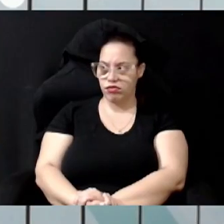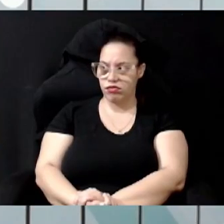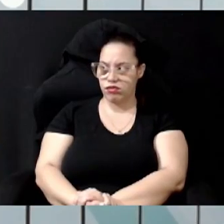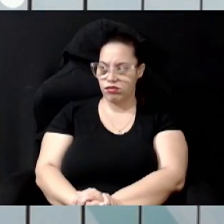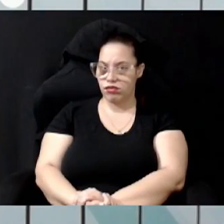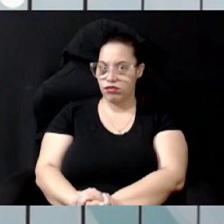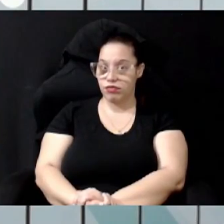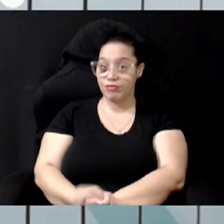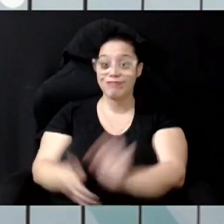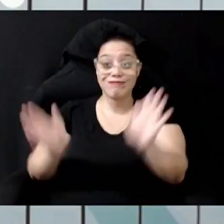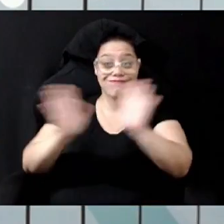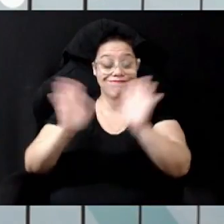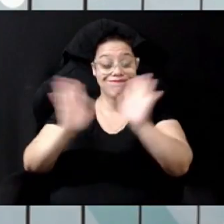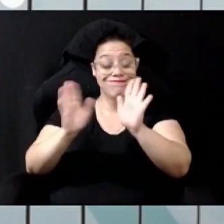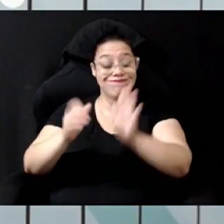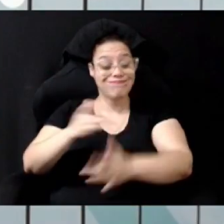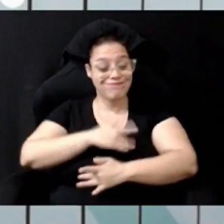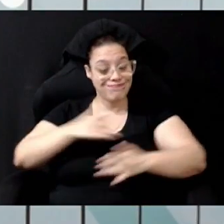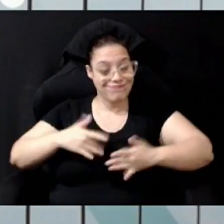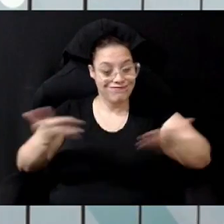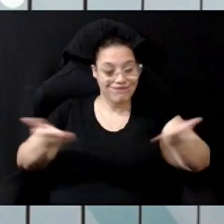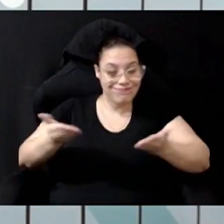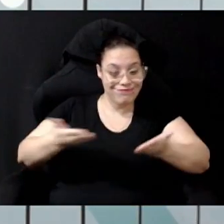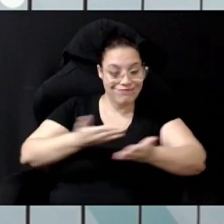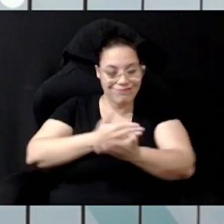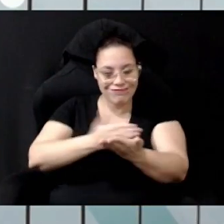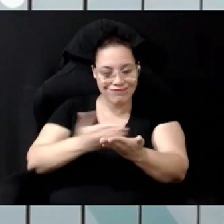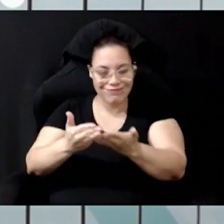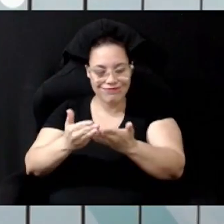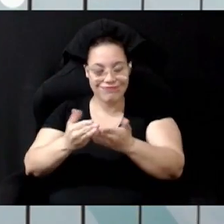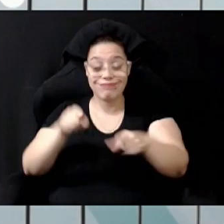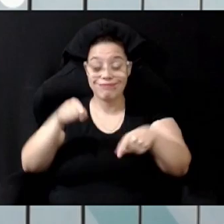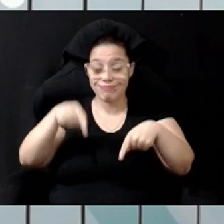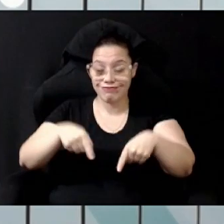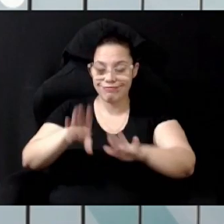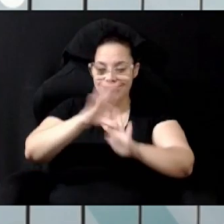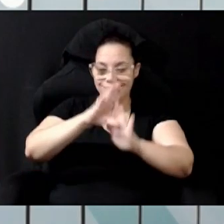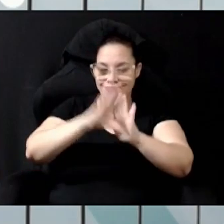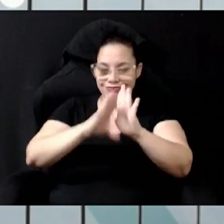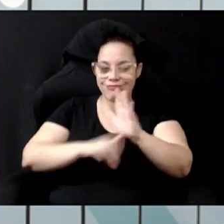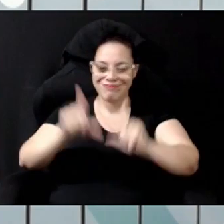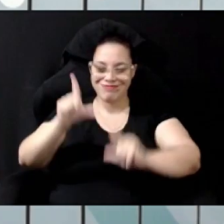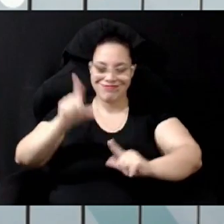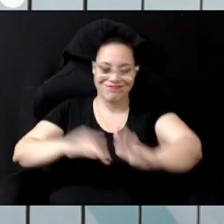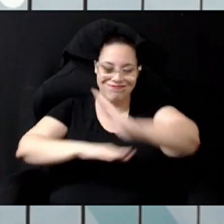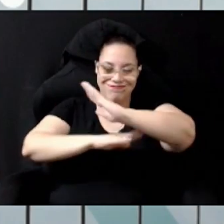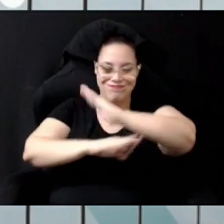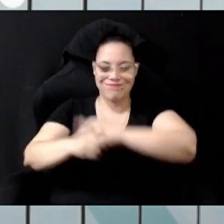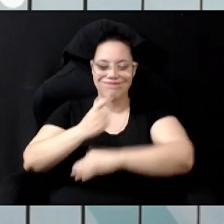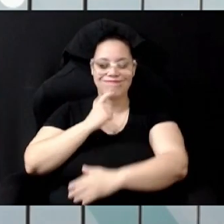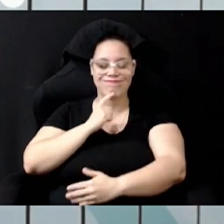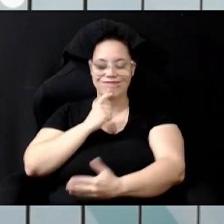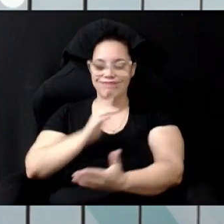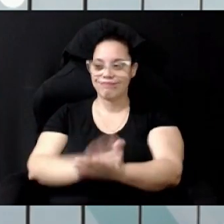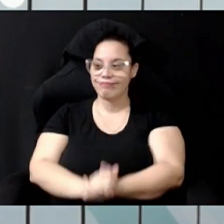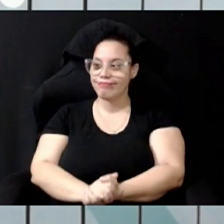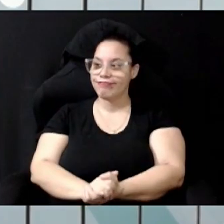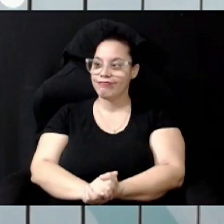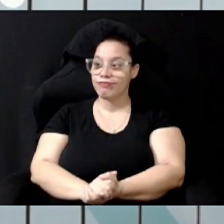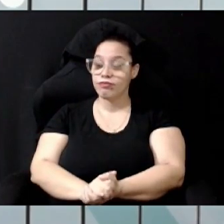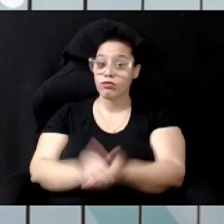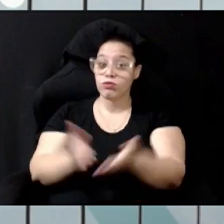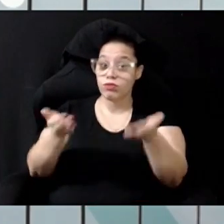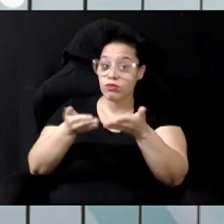Olá pessoal, mais um Saúde é Vida começando para você aqui na programação da TV Câmara Campinas. Hoje nós